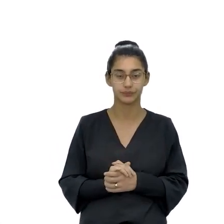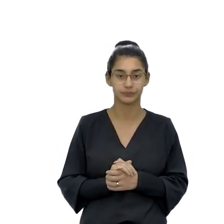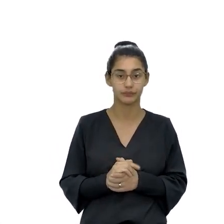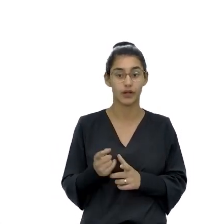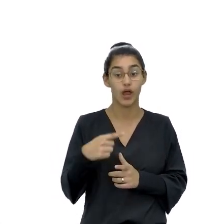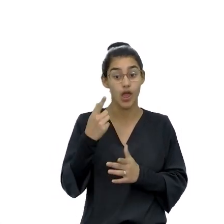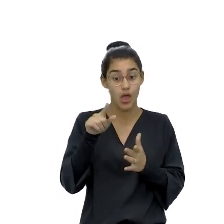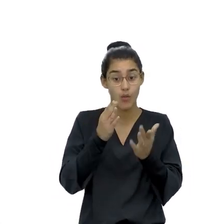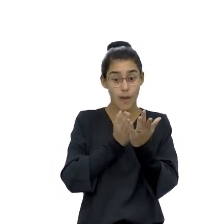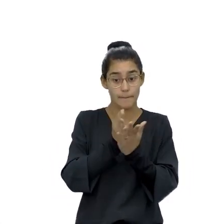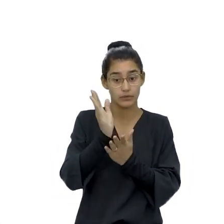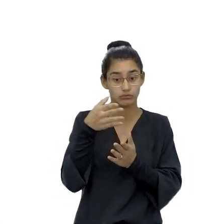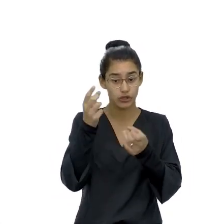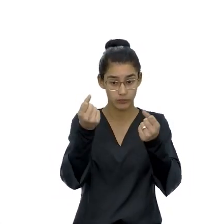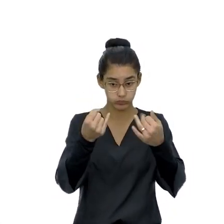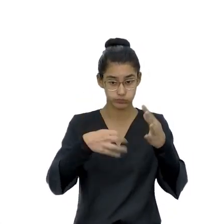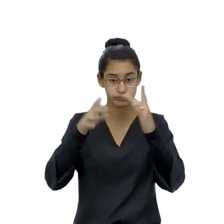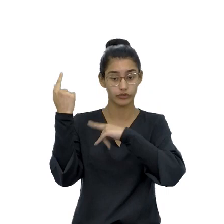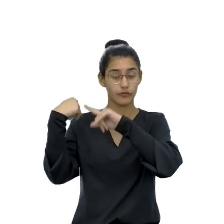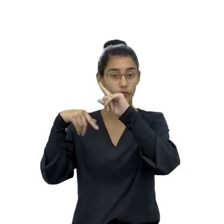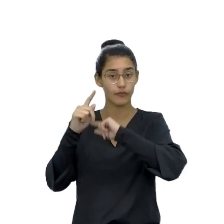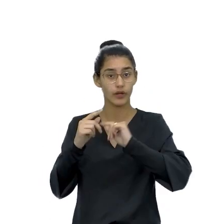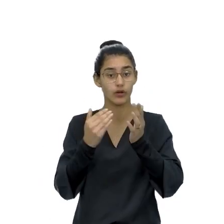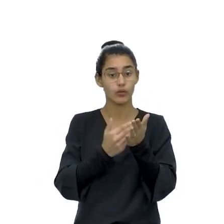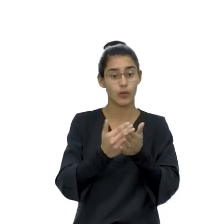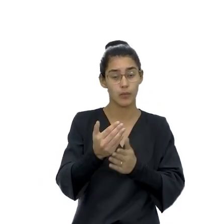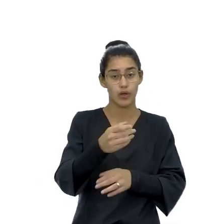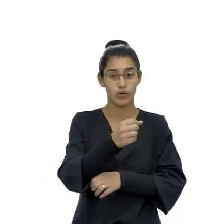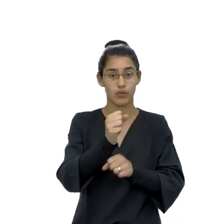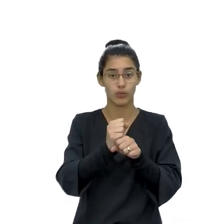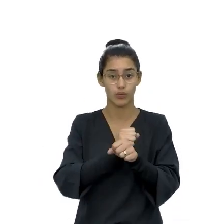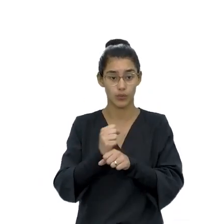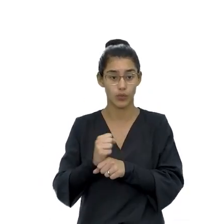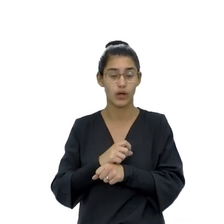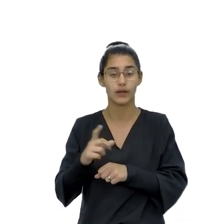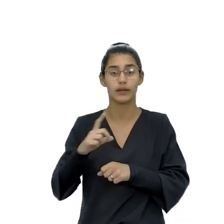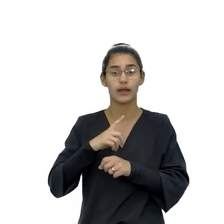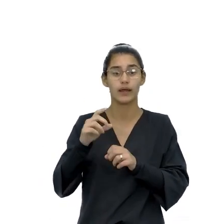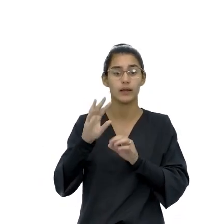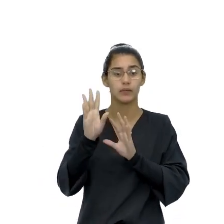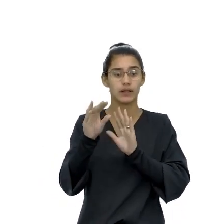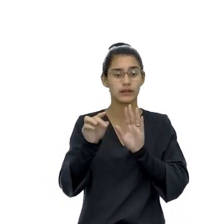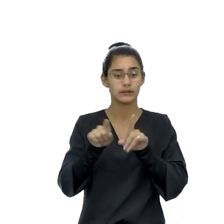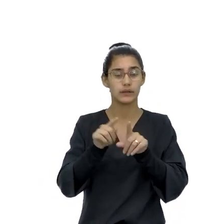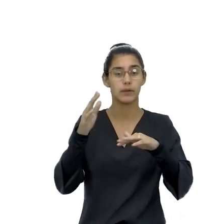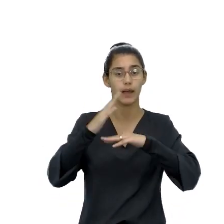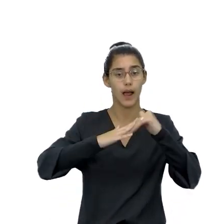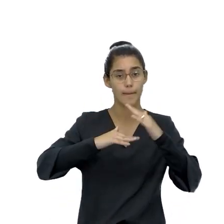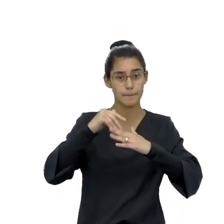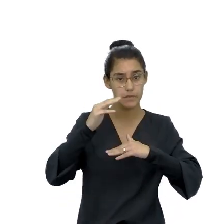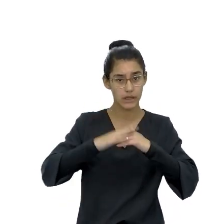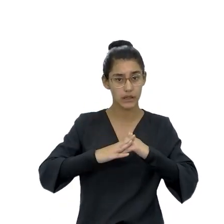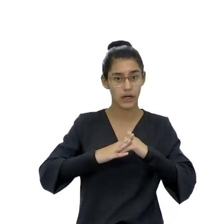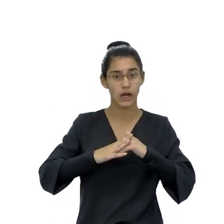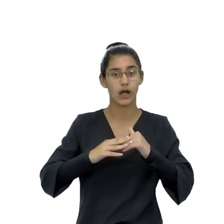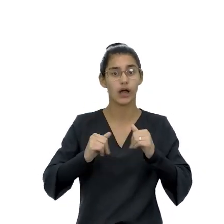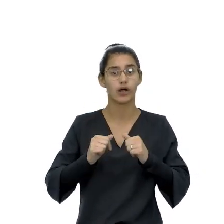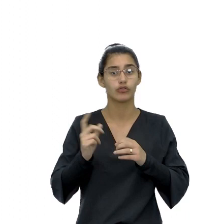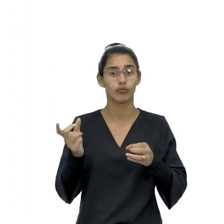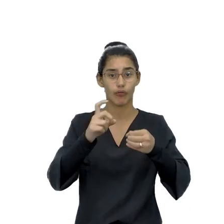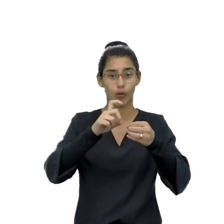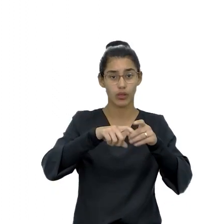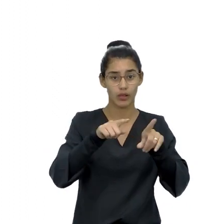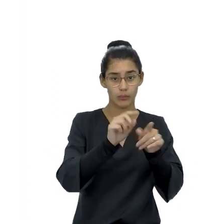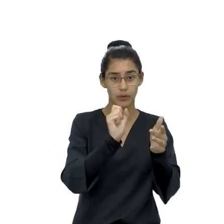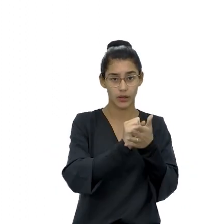é um percurso que já vem sendo desenvolvido desde o início do ano, além de tematizarmos as habilidades, de